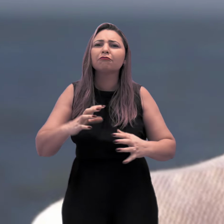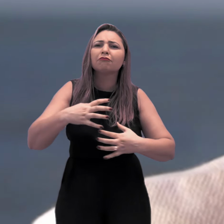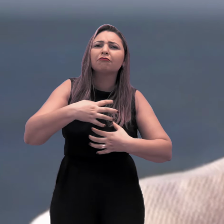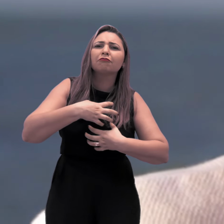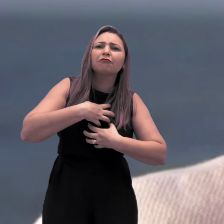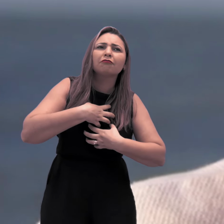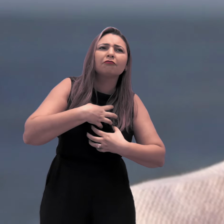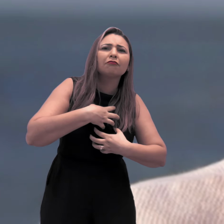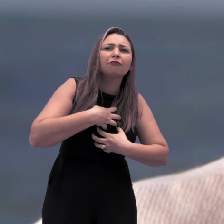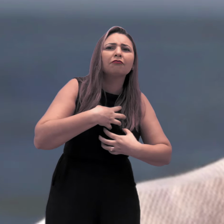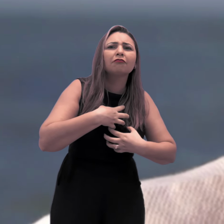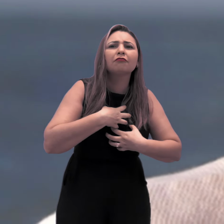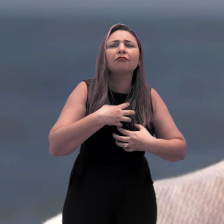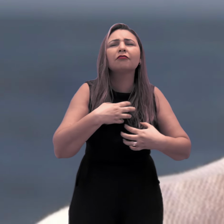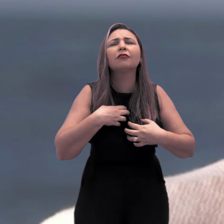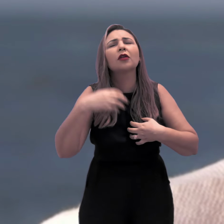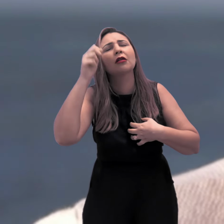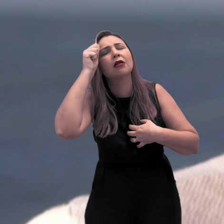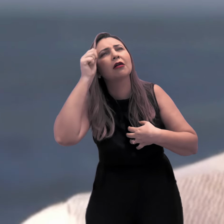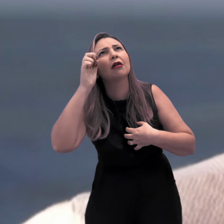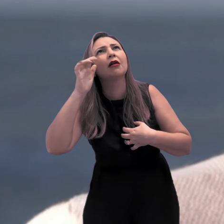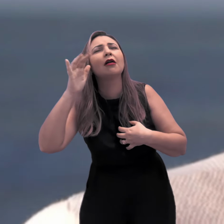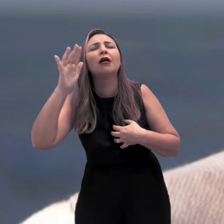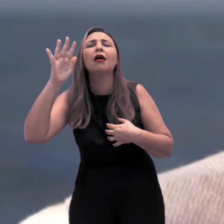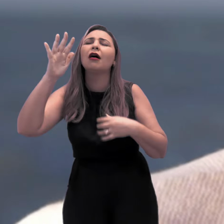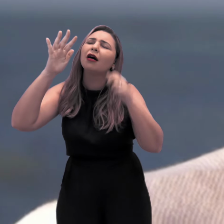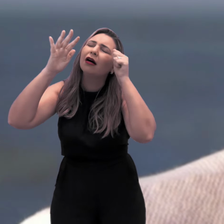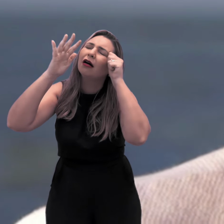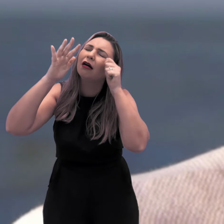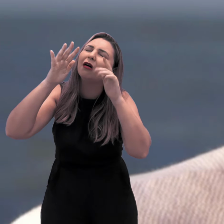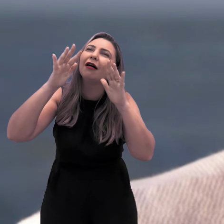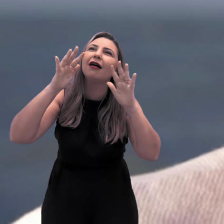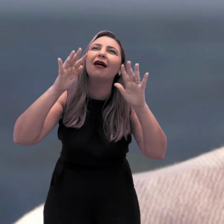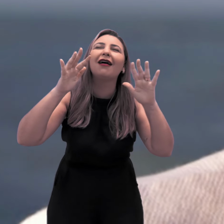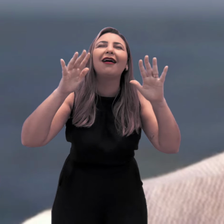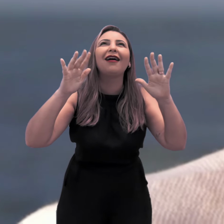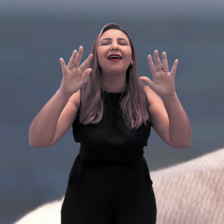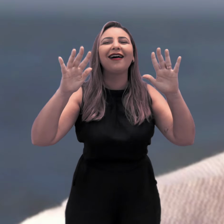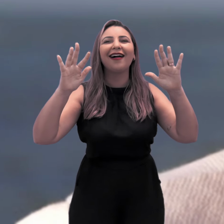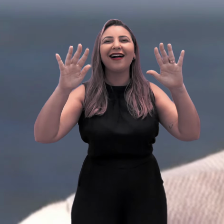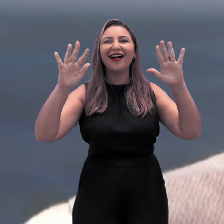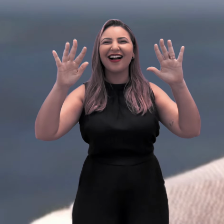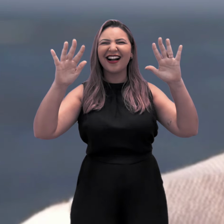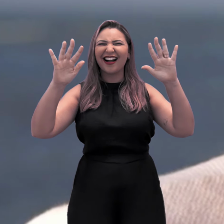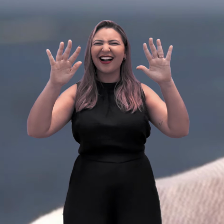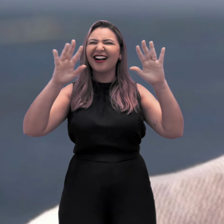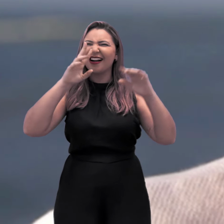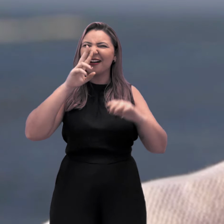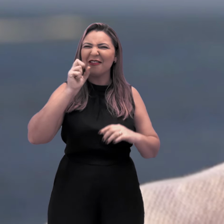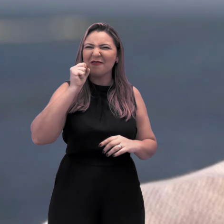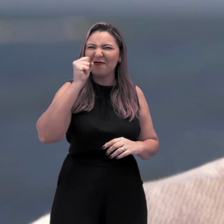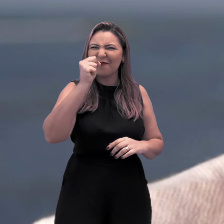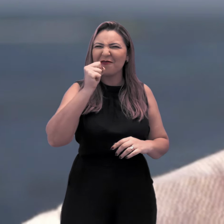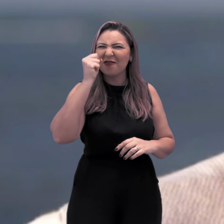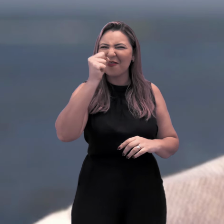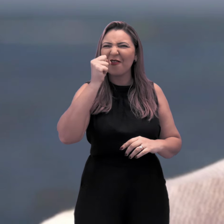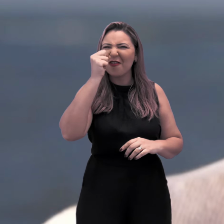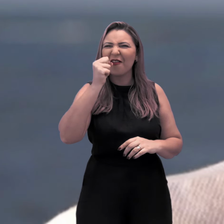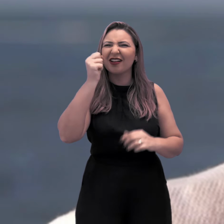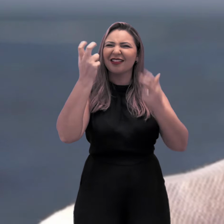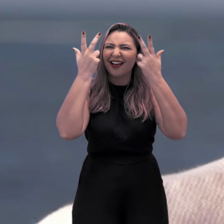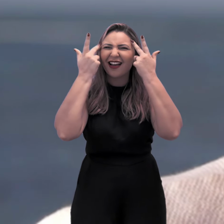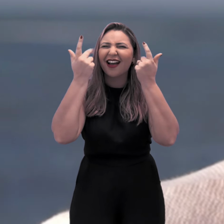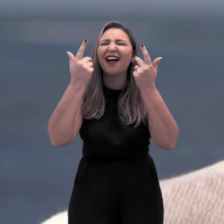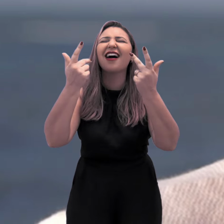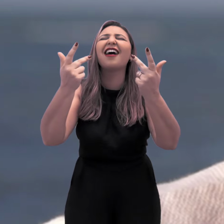o que senti em seus sonhos adormecidos, com a força